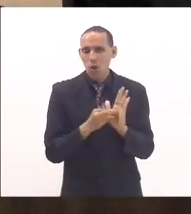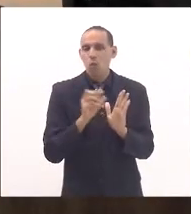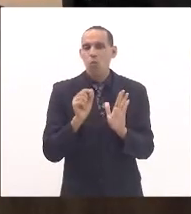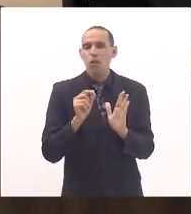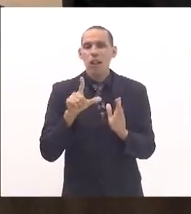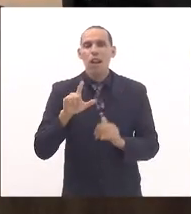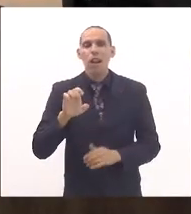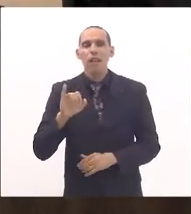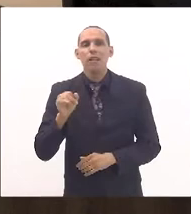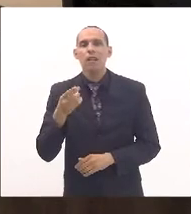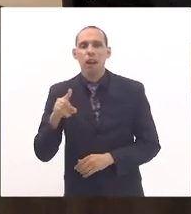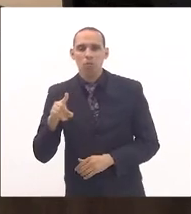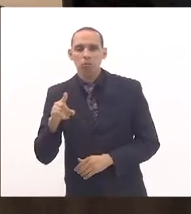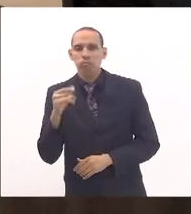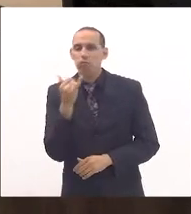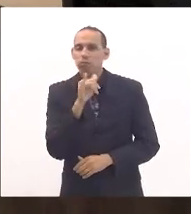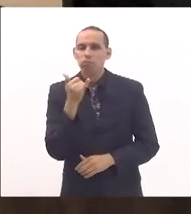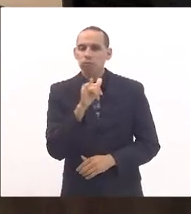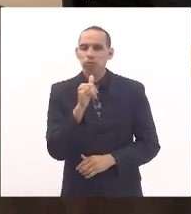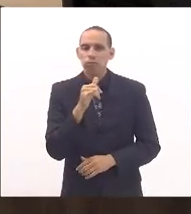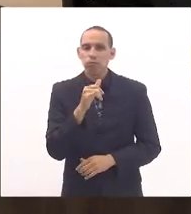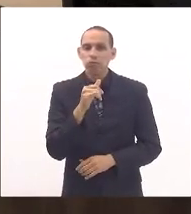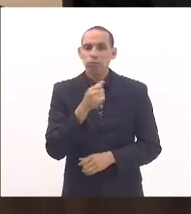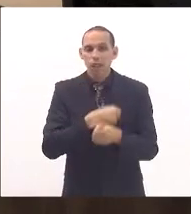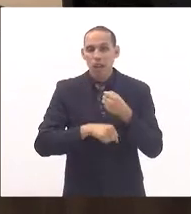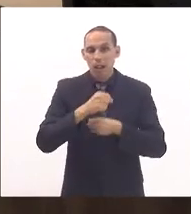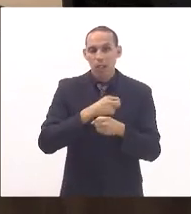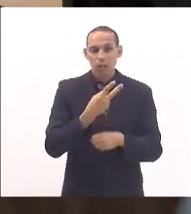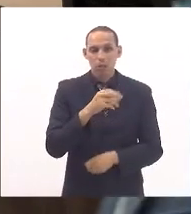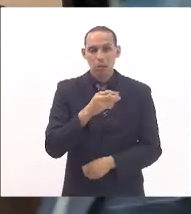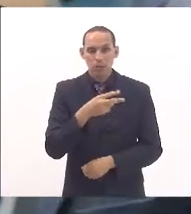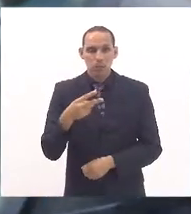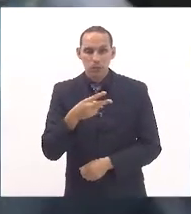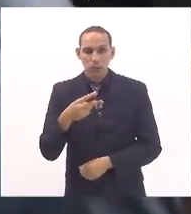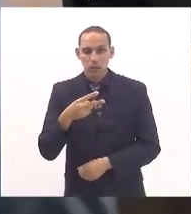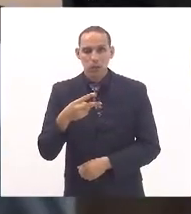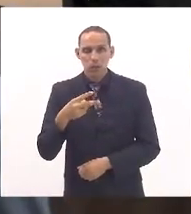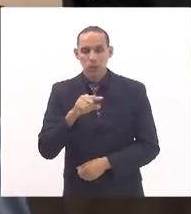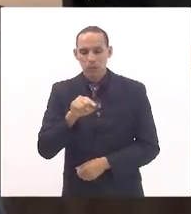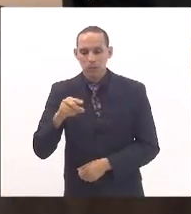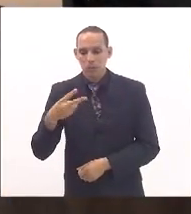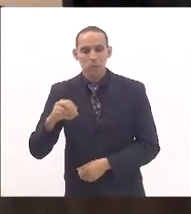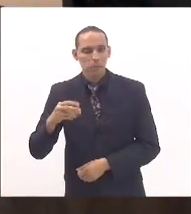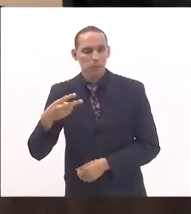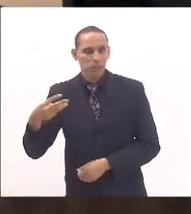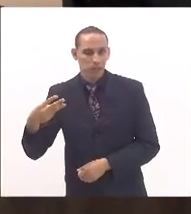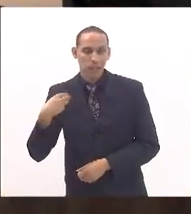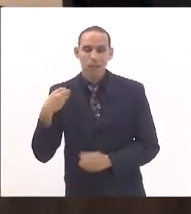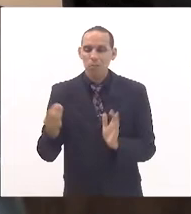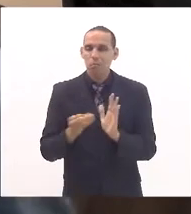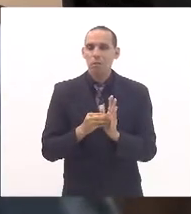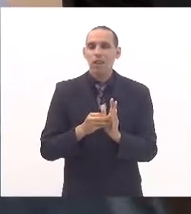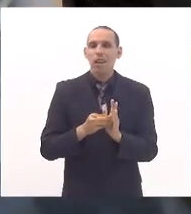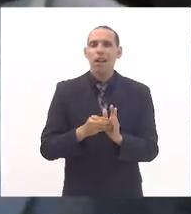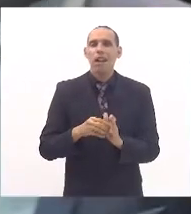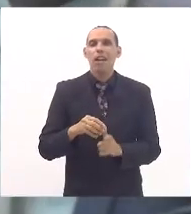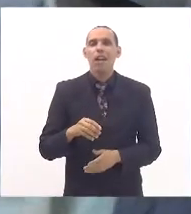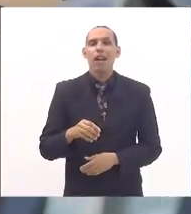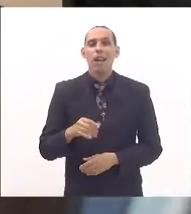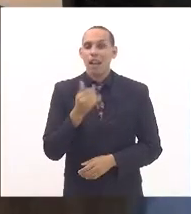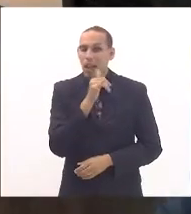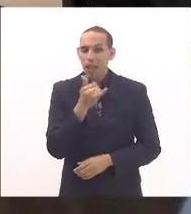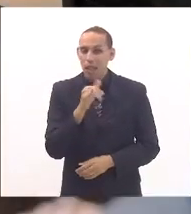leilões de energia realizados nos anos de 2022 e 2023. E eu botei energia